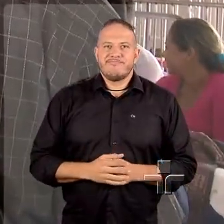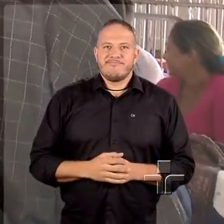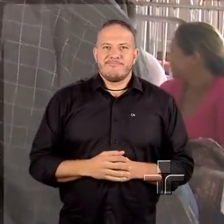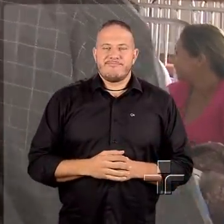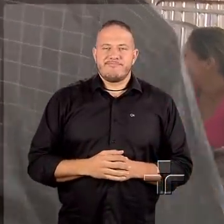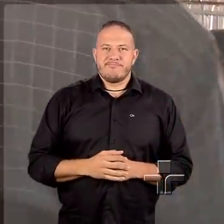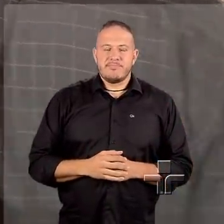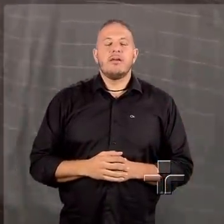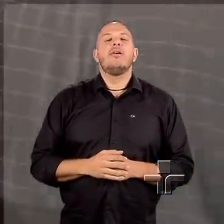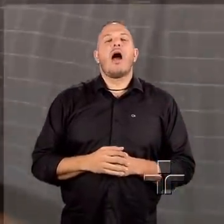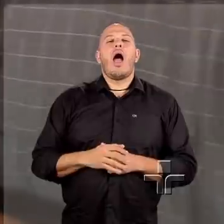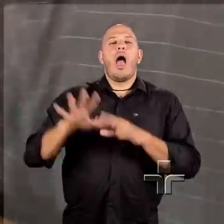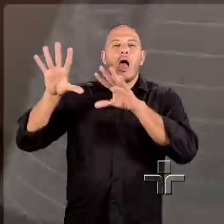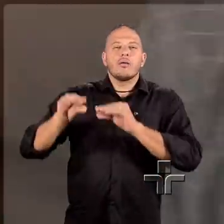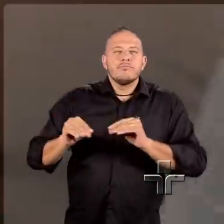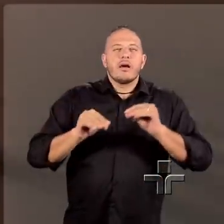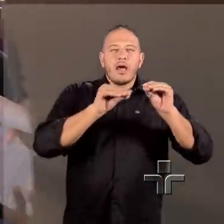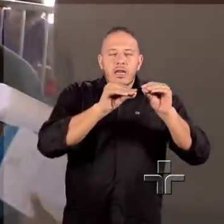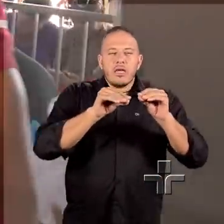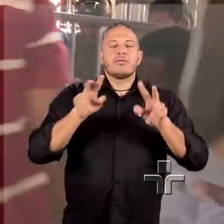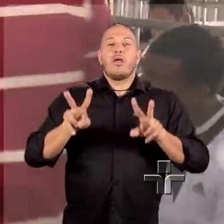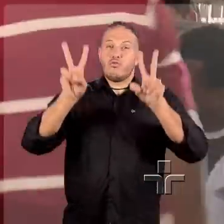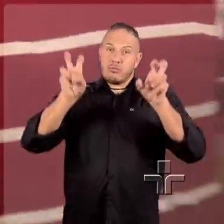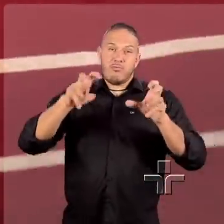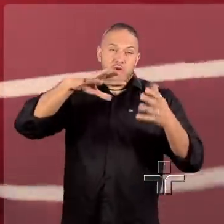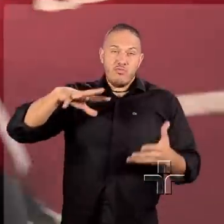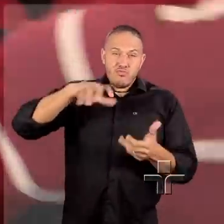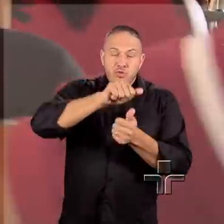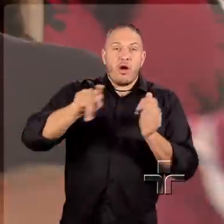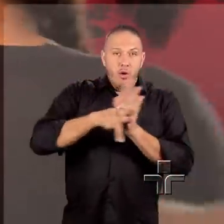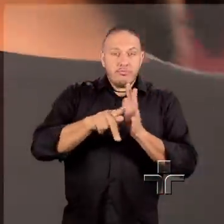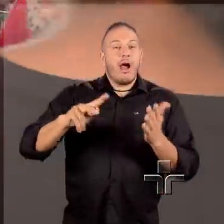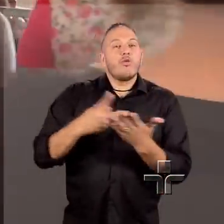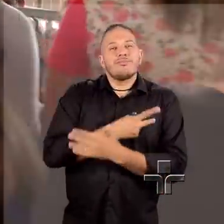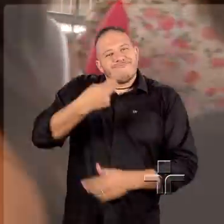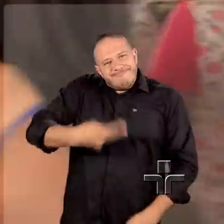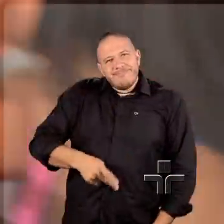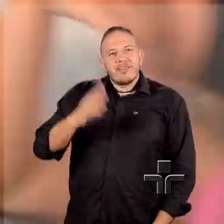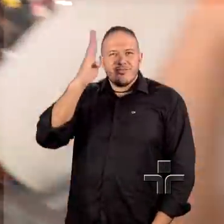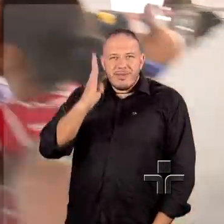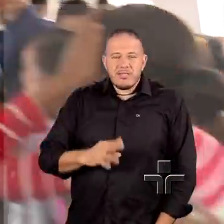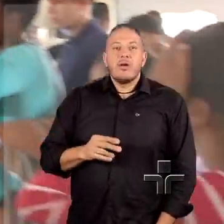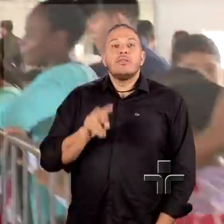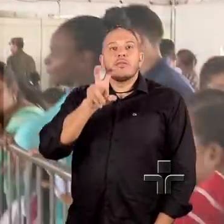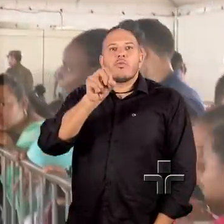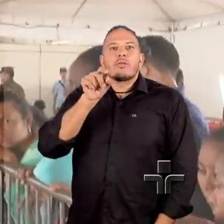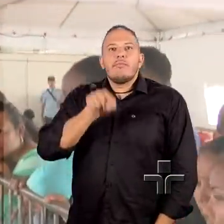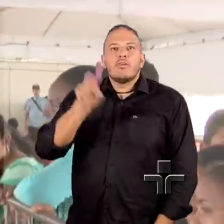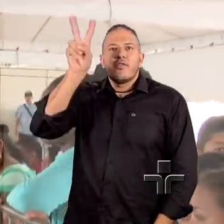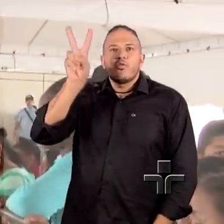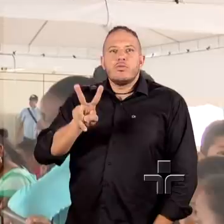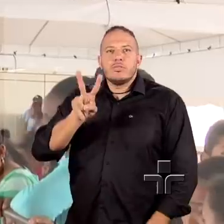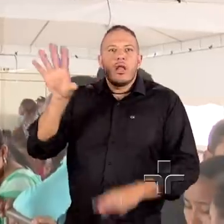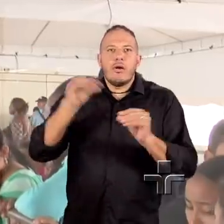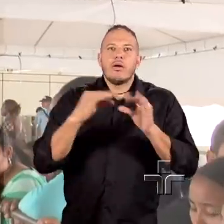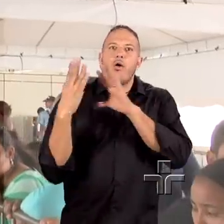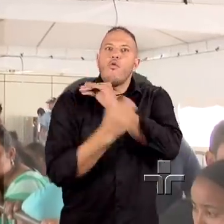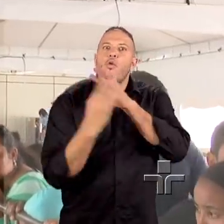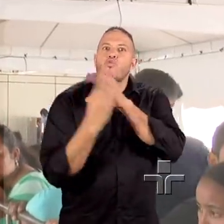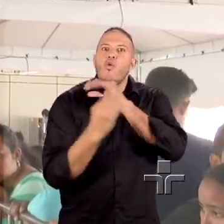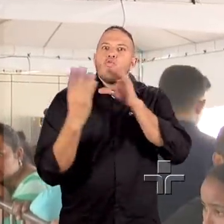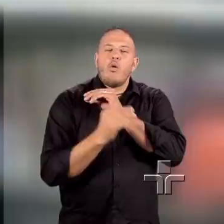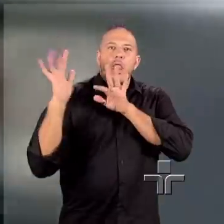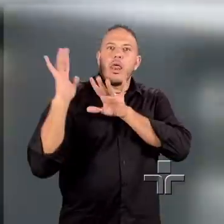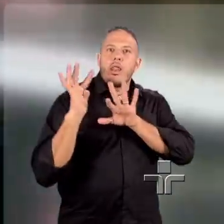A crise migratória que altera o pêndulo político no mundo chegou ao Brasil. 50 mil venezuelanos vieram para cá, fugindo de uma crise que parece